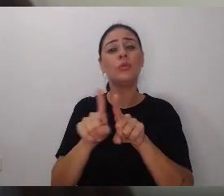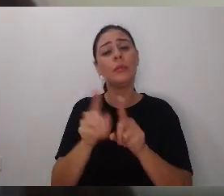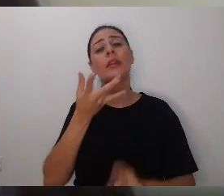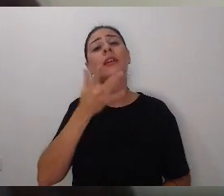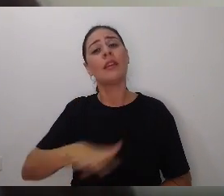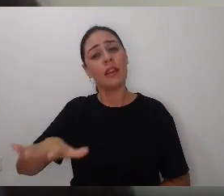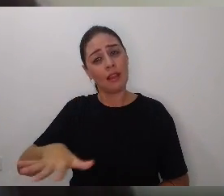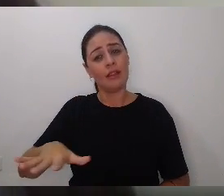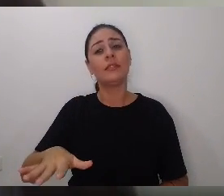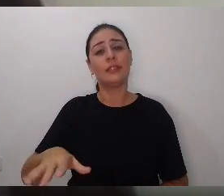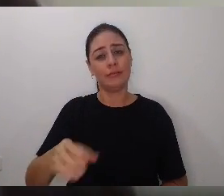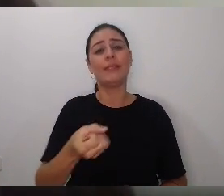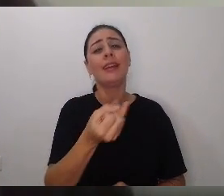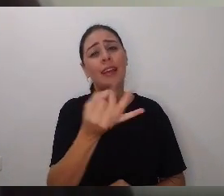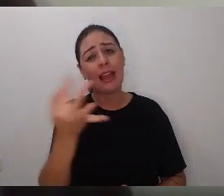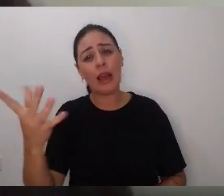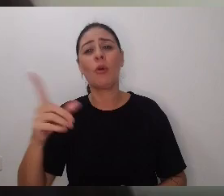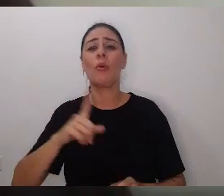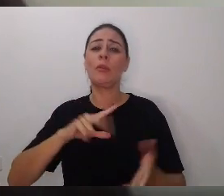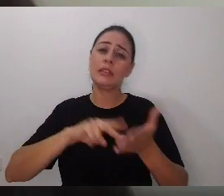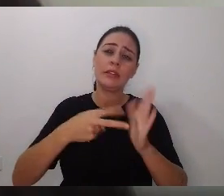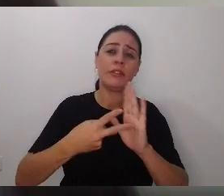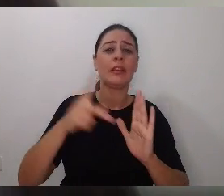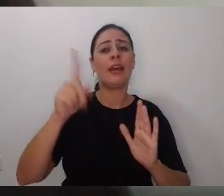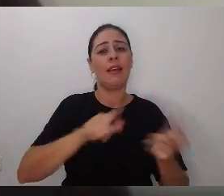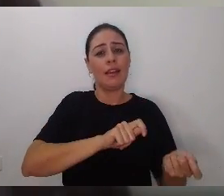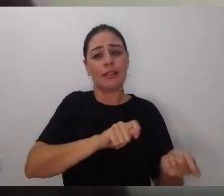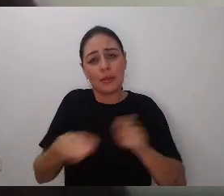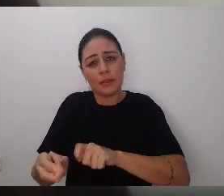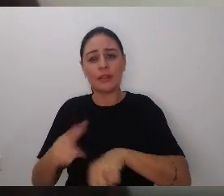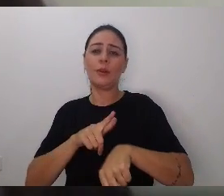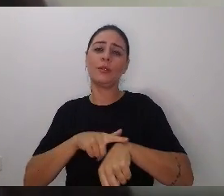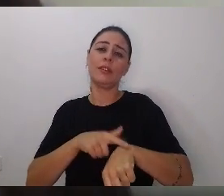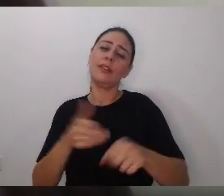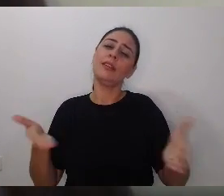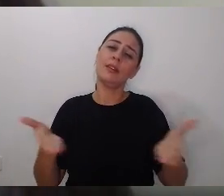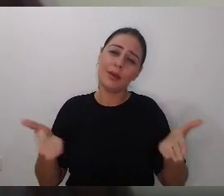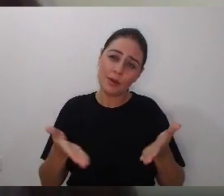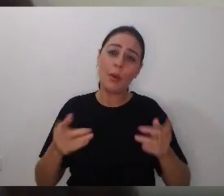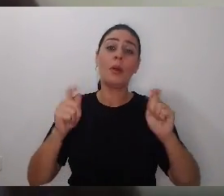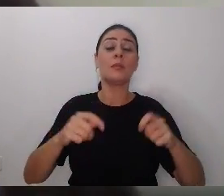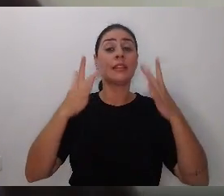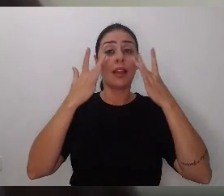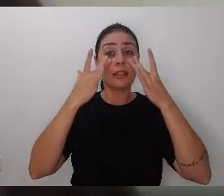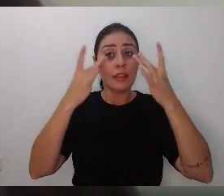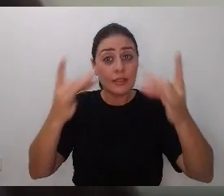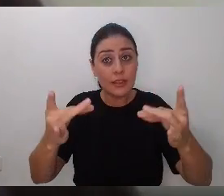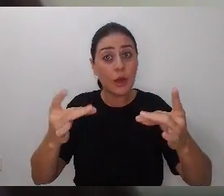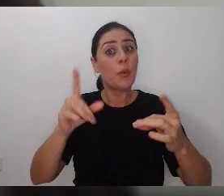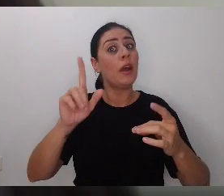os adultos quanto as crianças. Algumas reações são até uma adaptação a esses tempos, né? Mas a gente